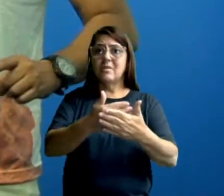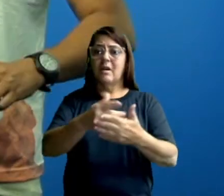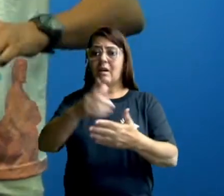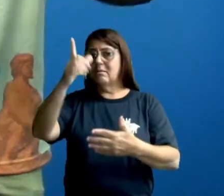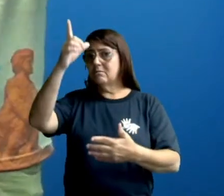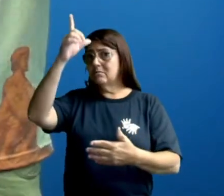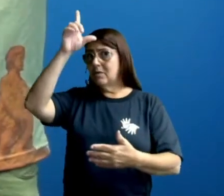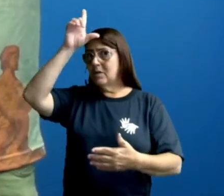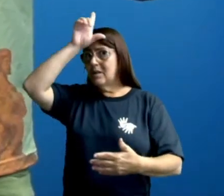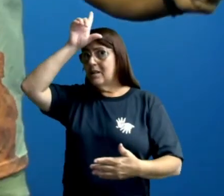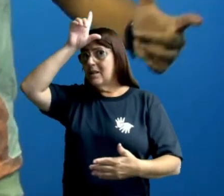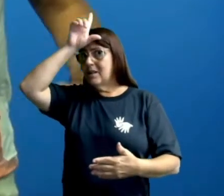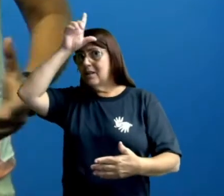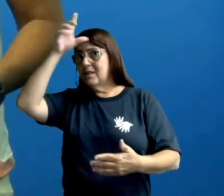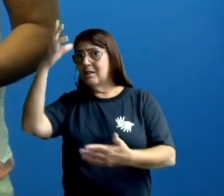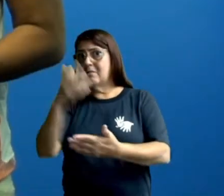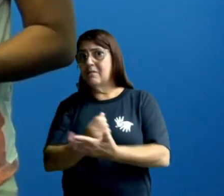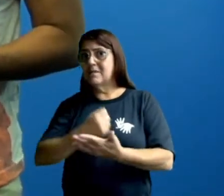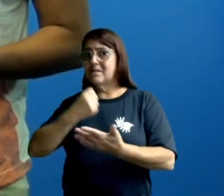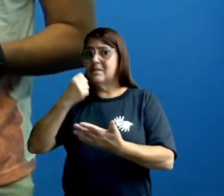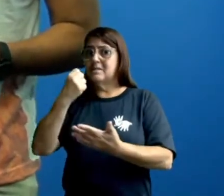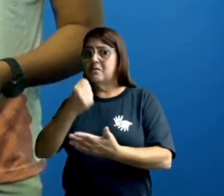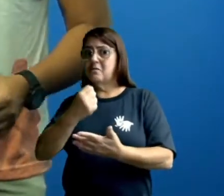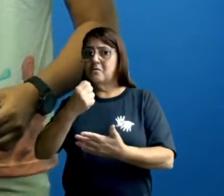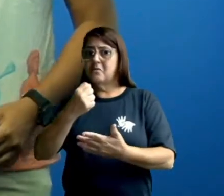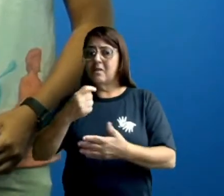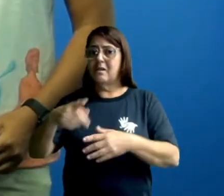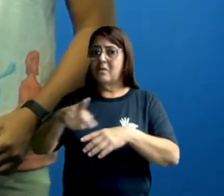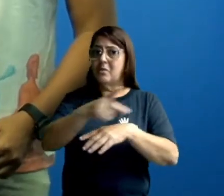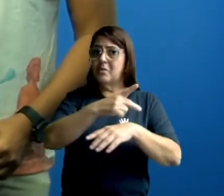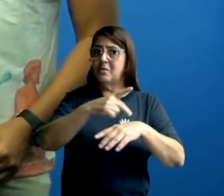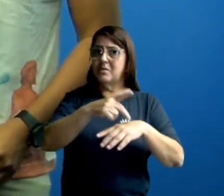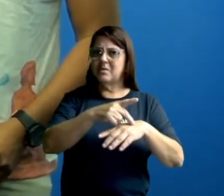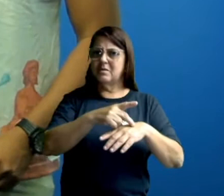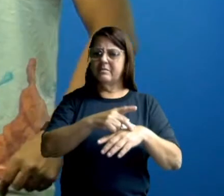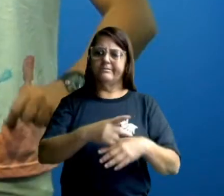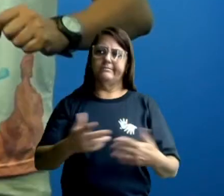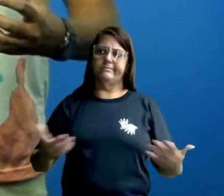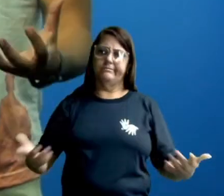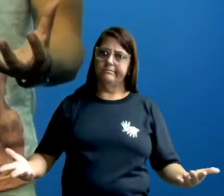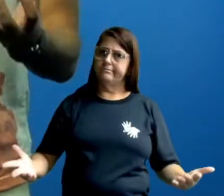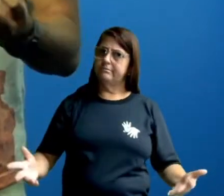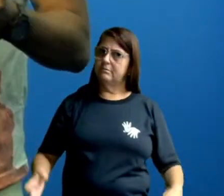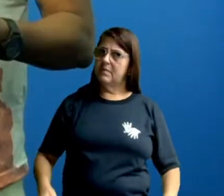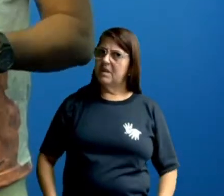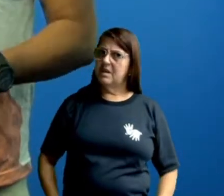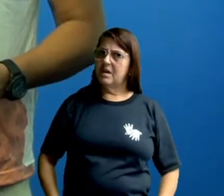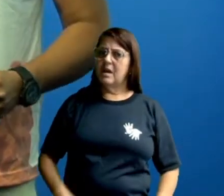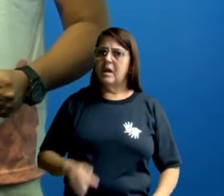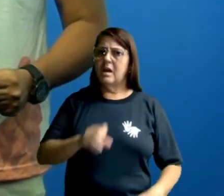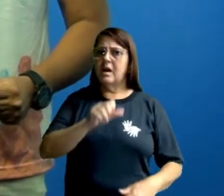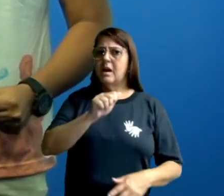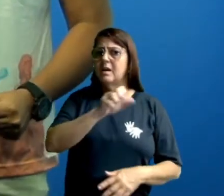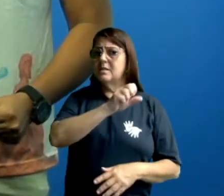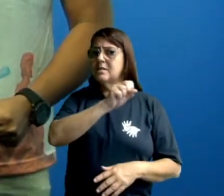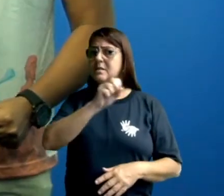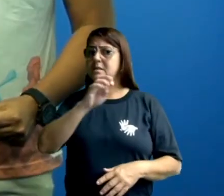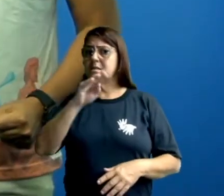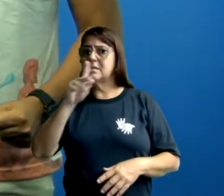líderes que se dizem salvadores da nação. Aí é onde surge a ascensão dos